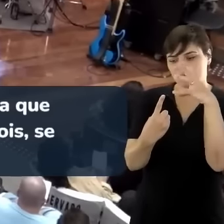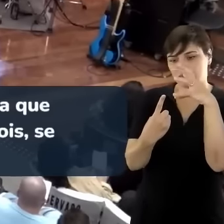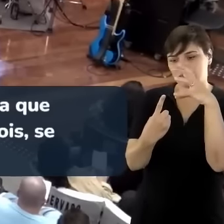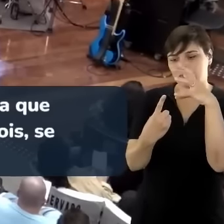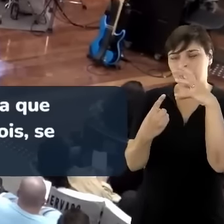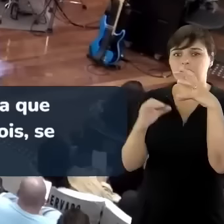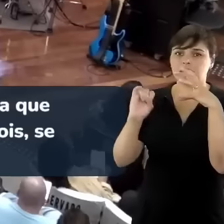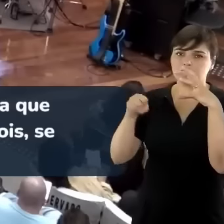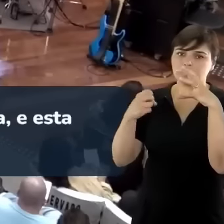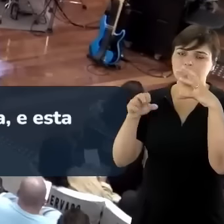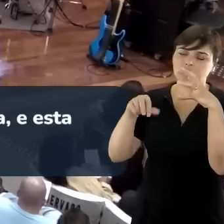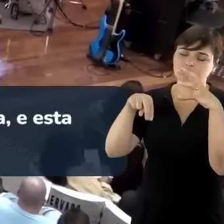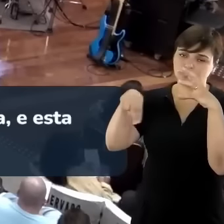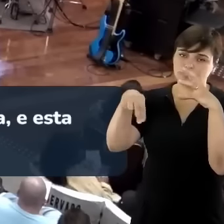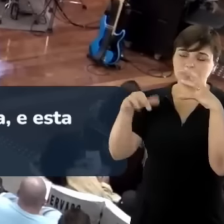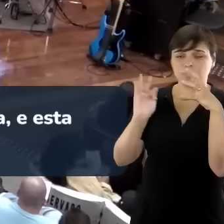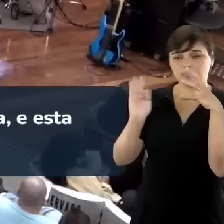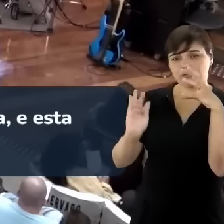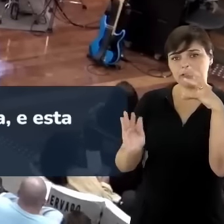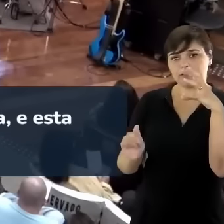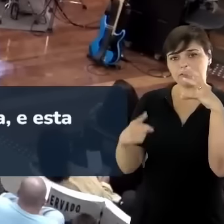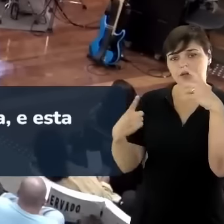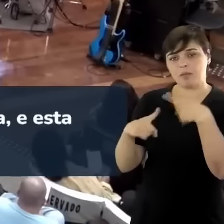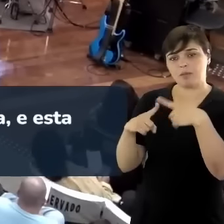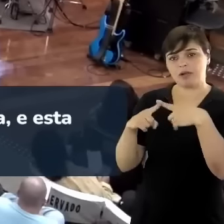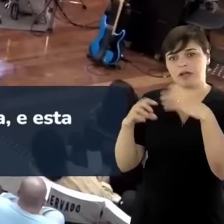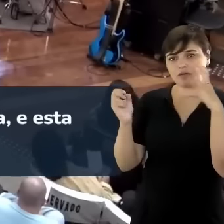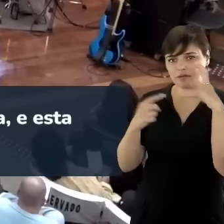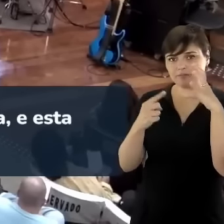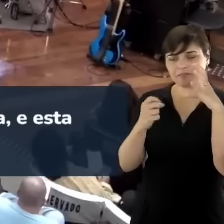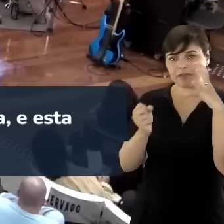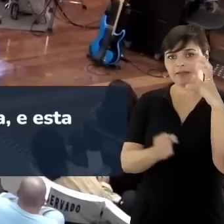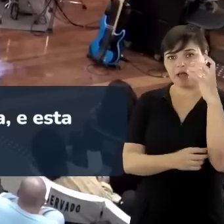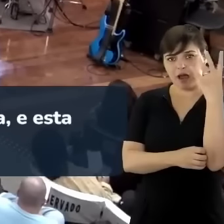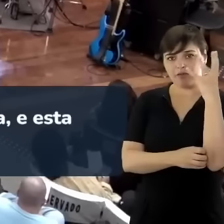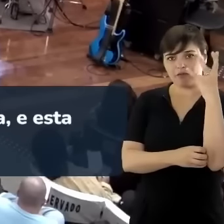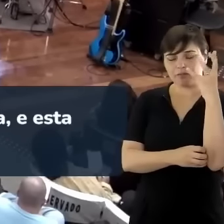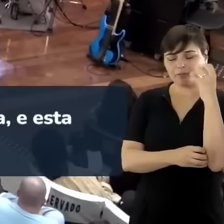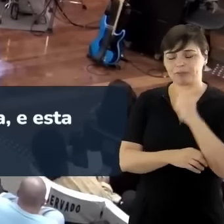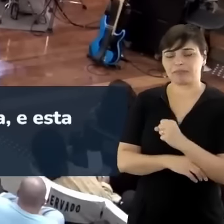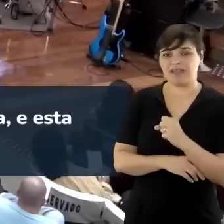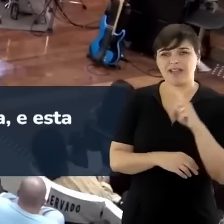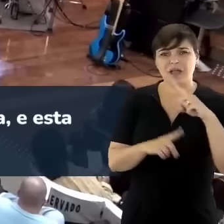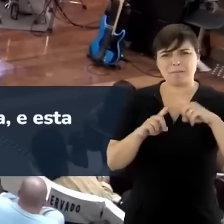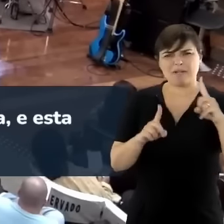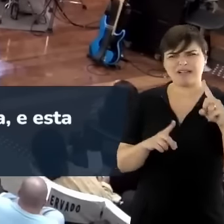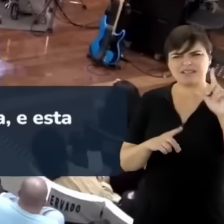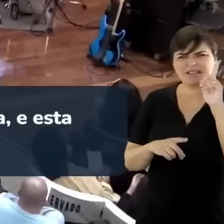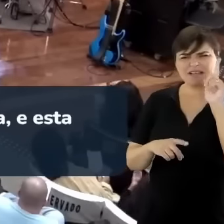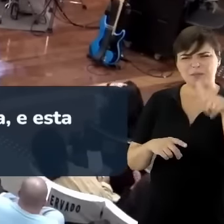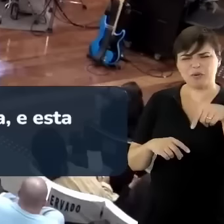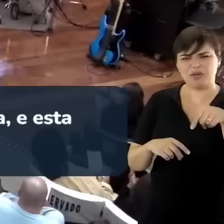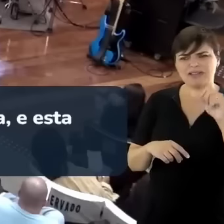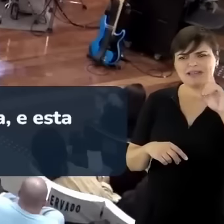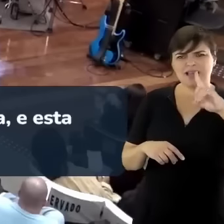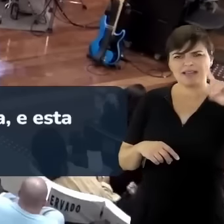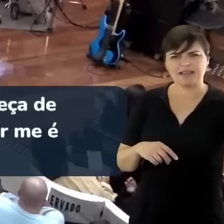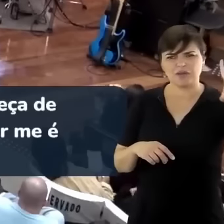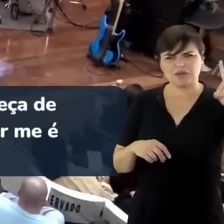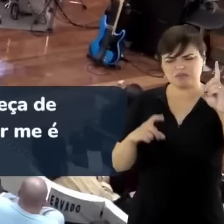em extremo por causa da planta mas Deus no dia seguinte ao subir da alva enviou um verbe o qual feriu a